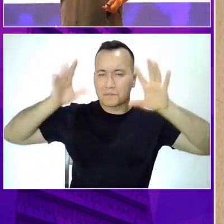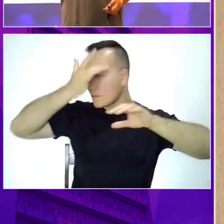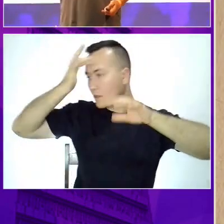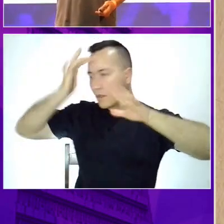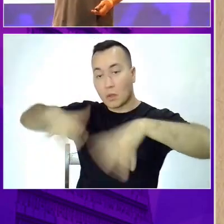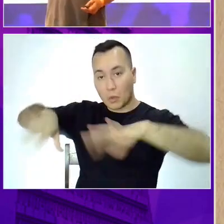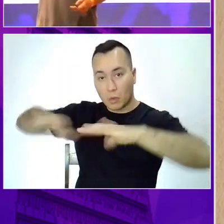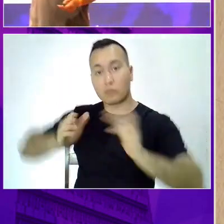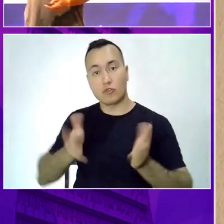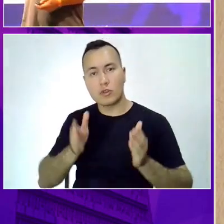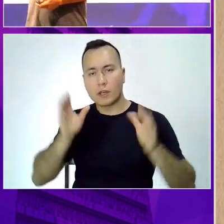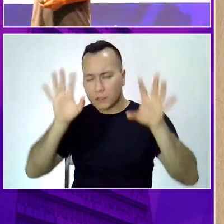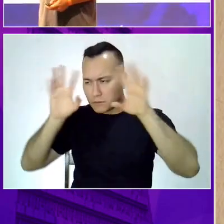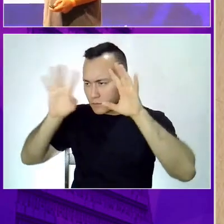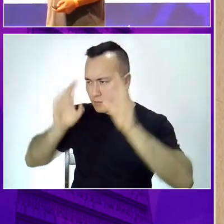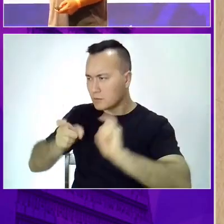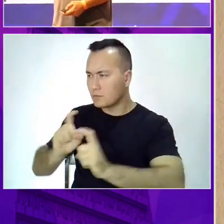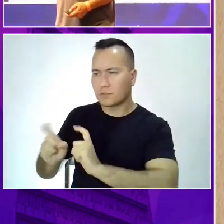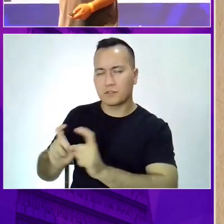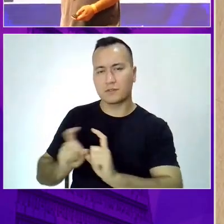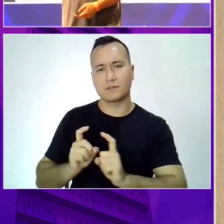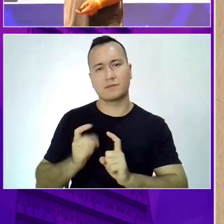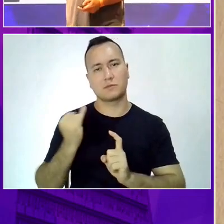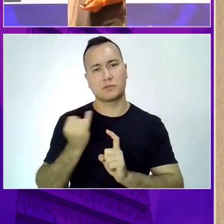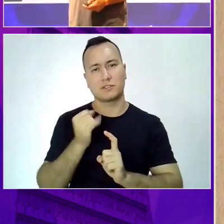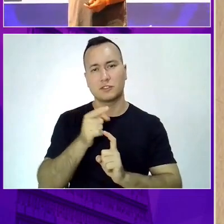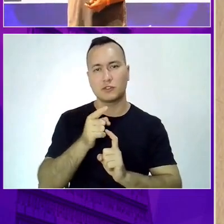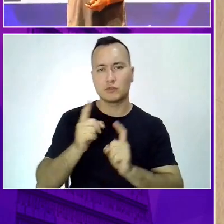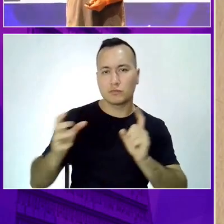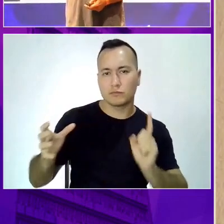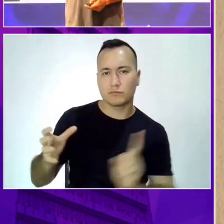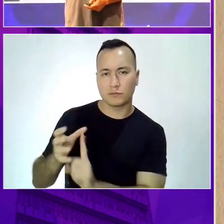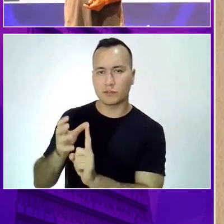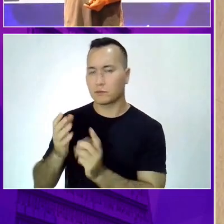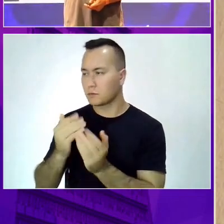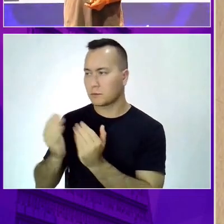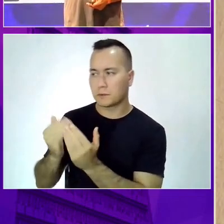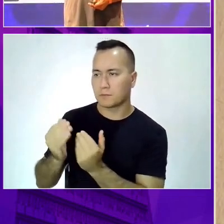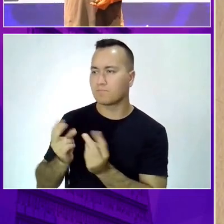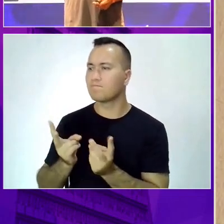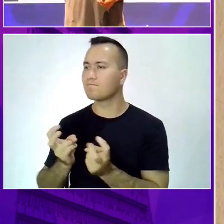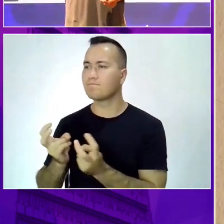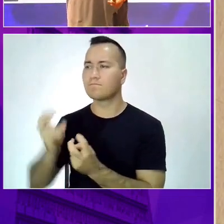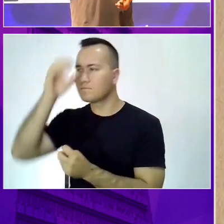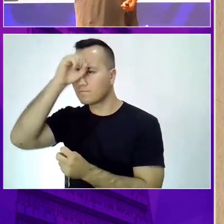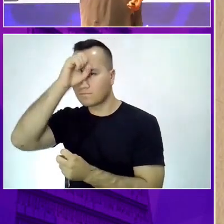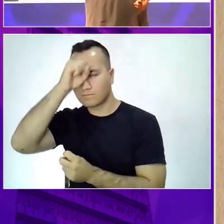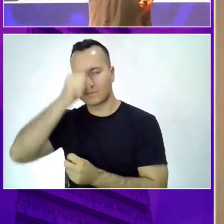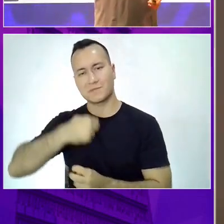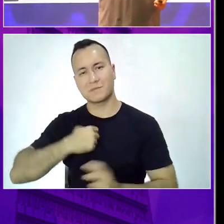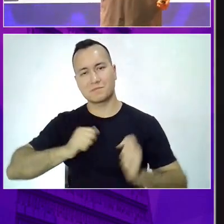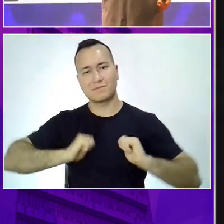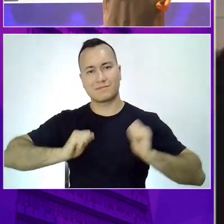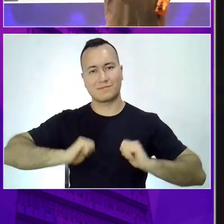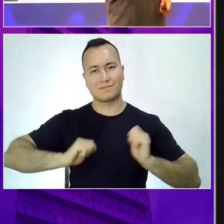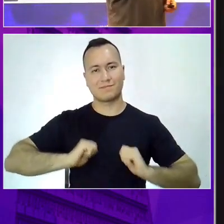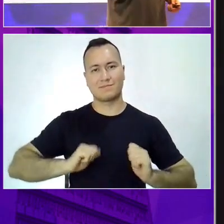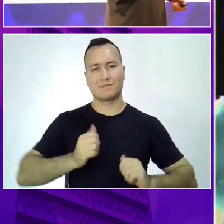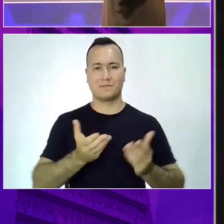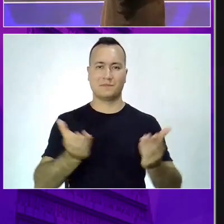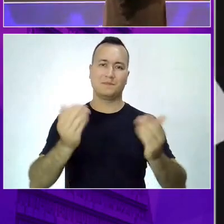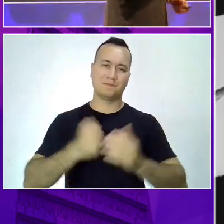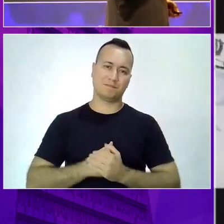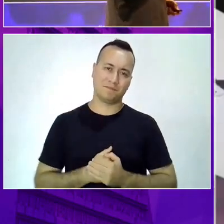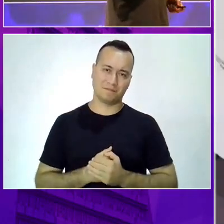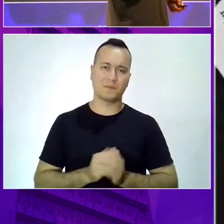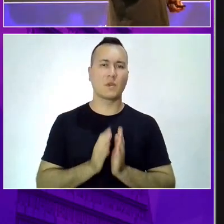Então, é isso que eu queria para falar para vocês, e espero que vocês tenham gostado. E assistam